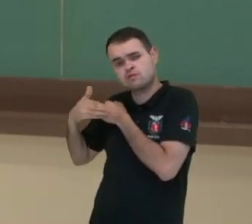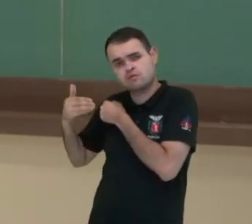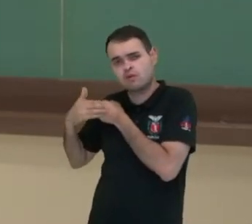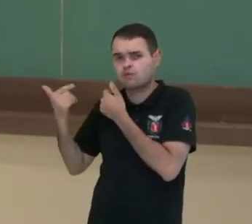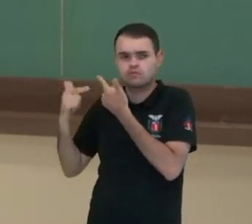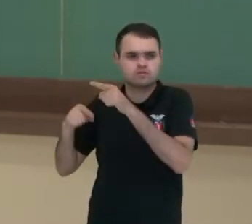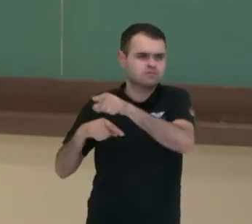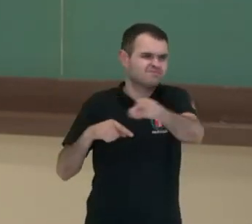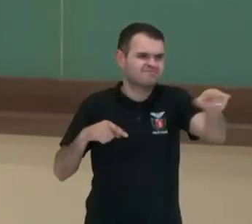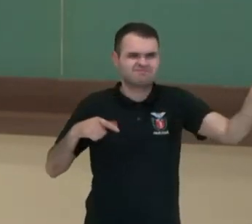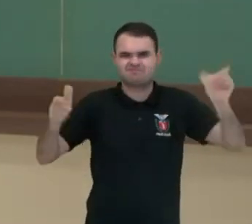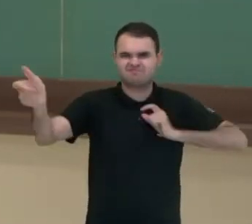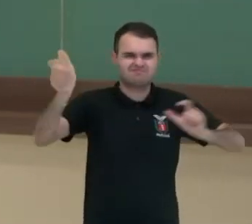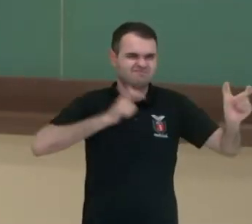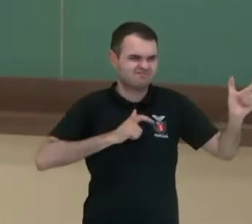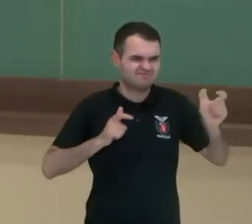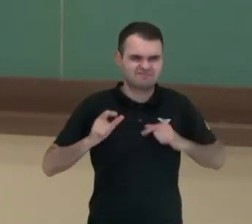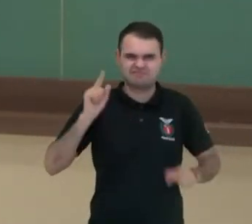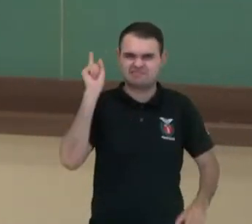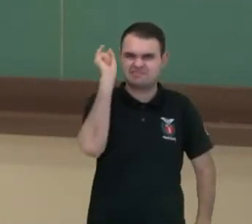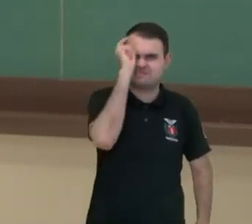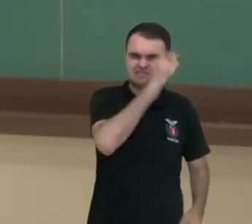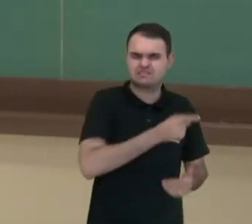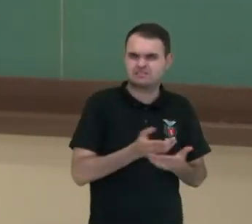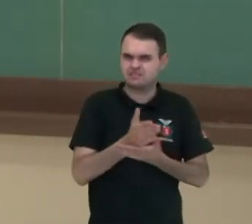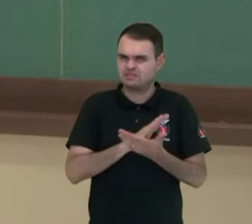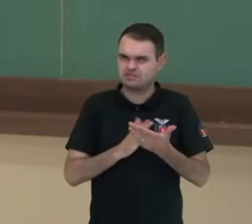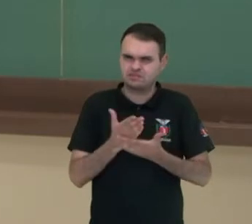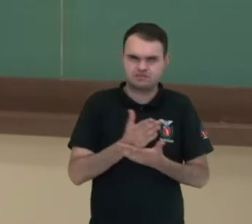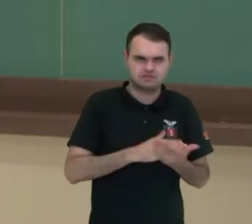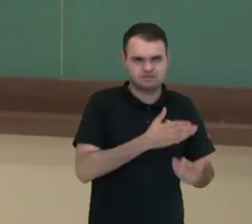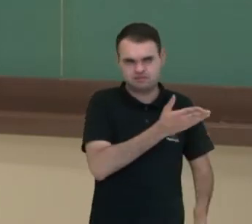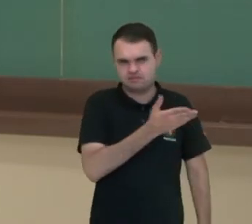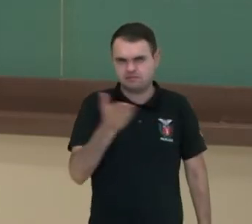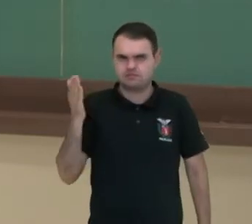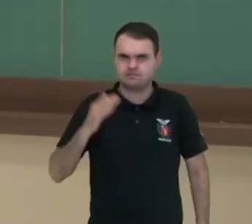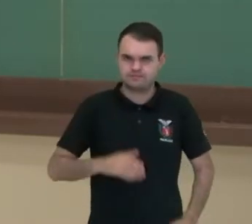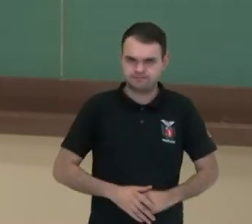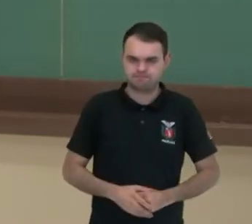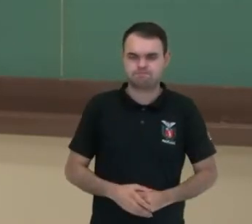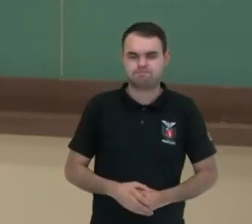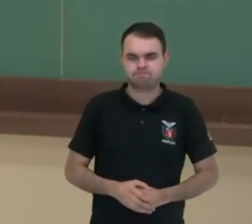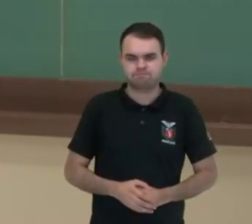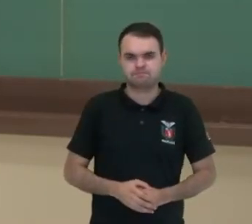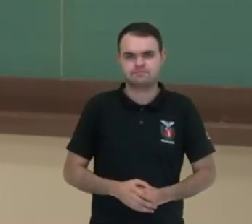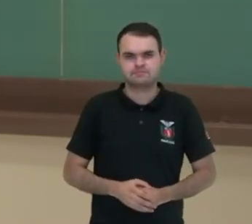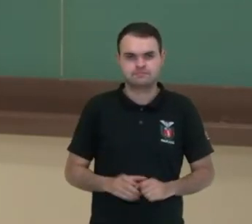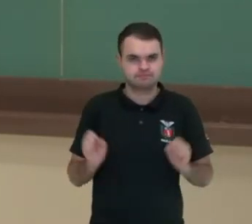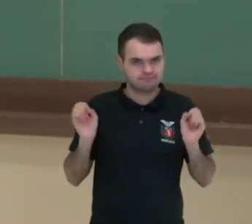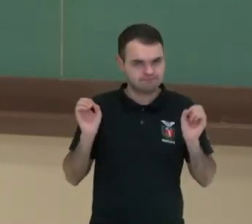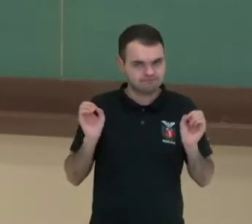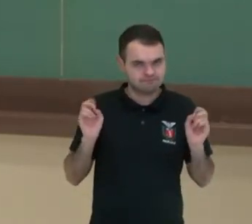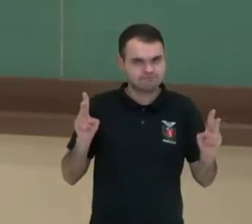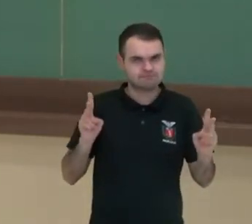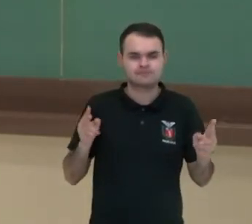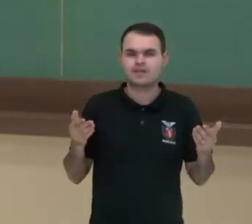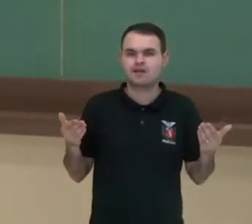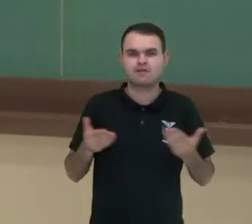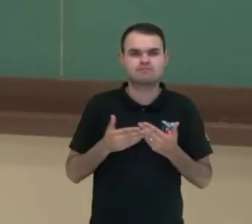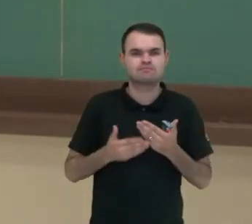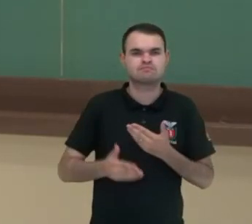aquelas ações impetuosas, difíceis, né? Que os humanos acabam tendo por aí, certo? Vamos adiante.